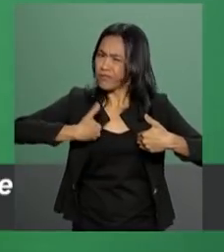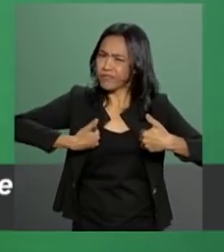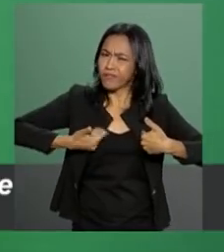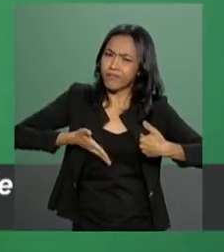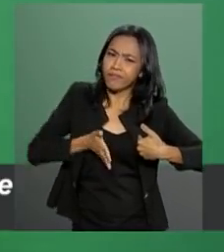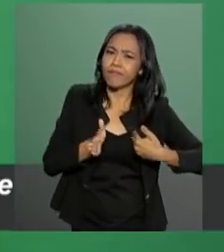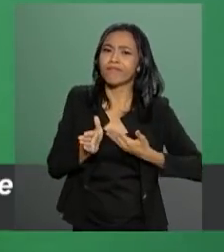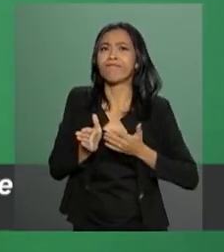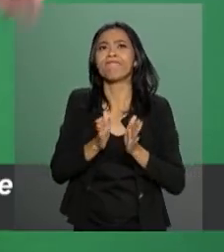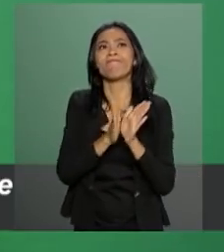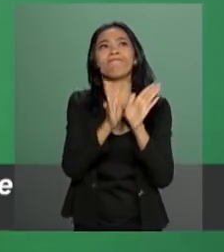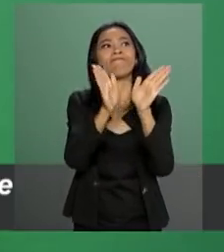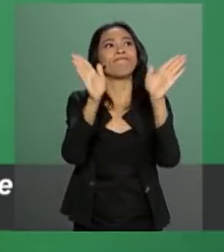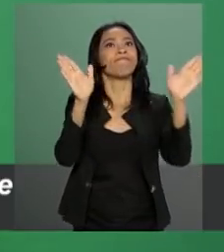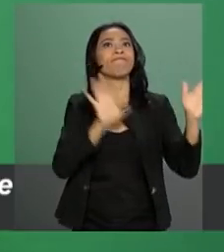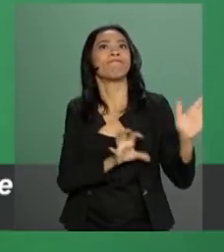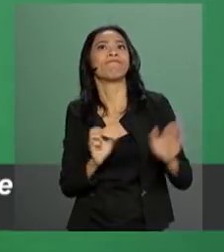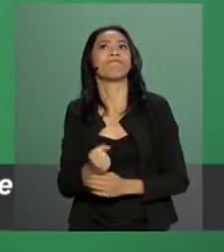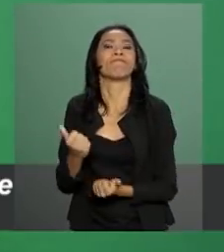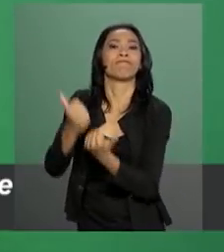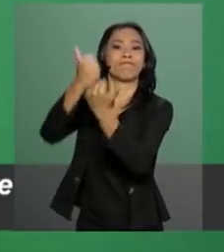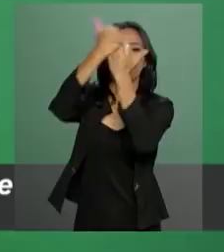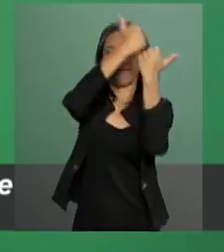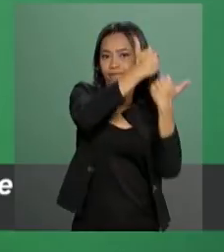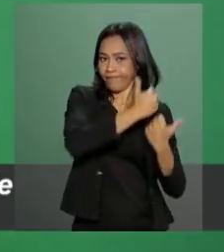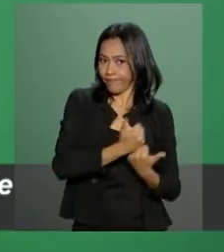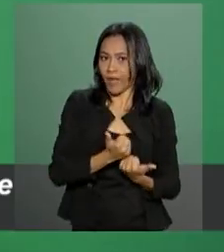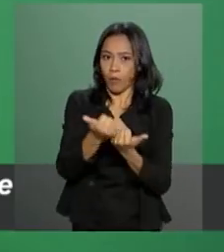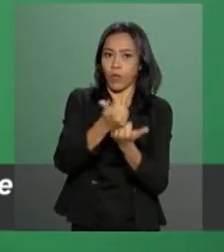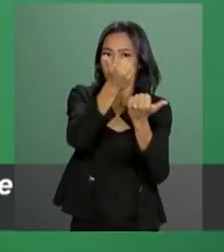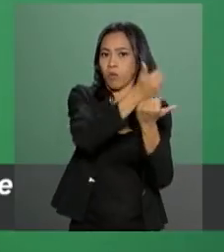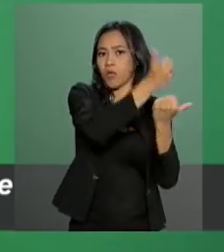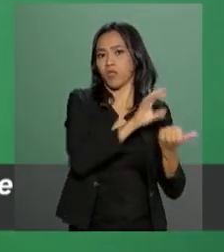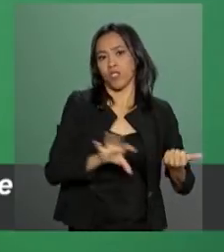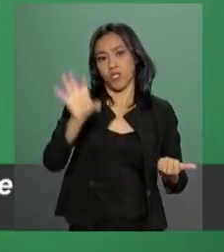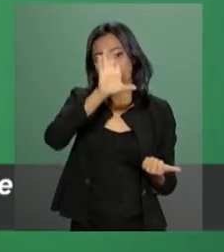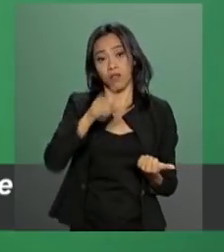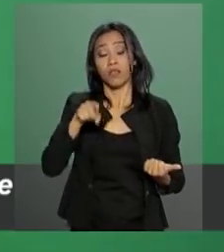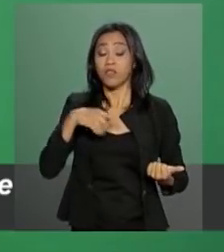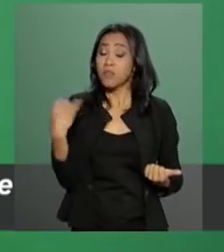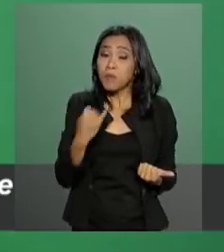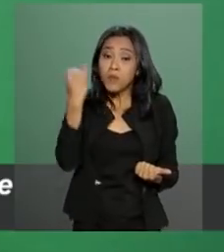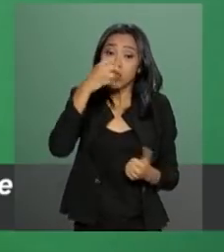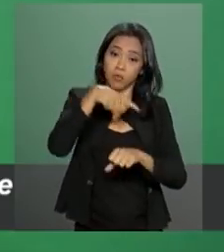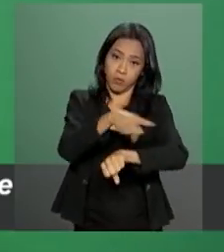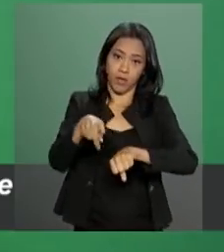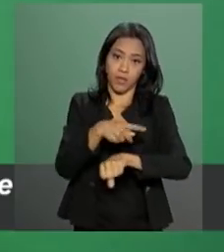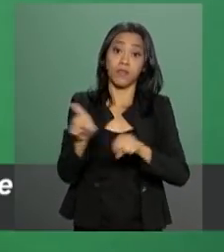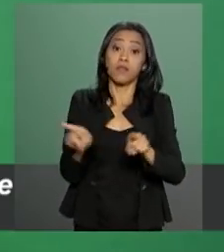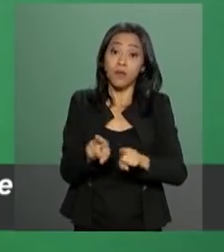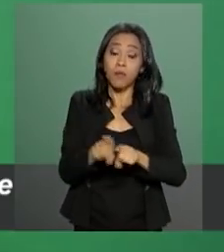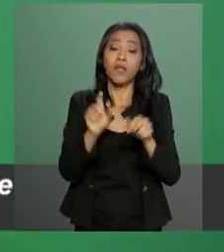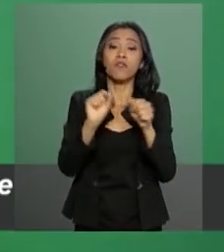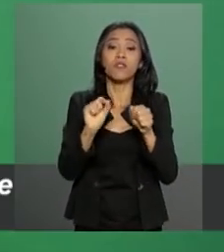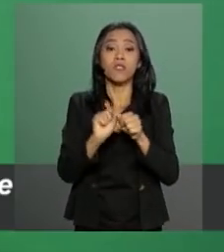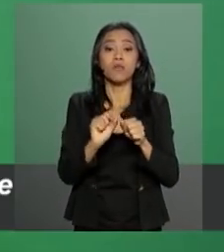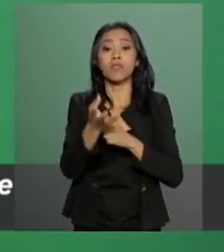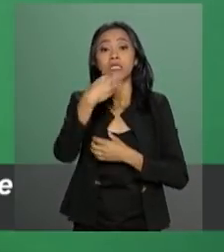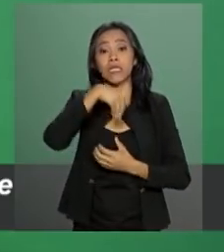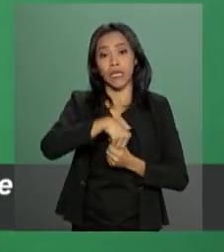para nosso país e patrocinamos essa descentralização também na máquina federal